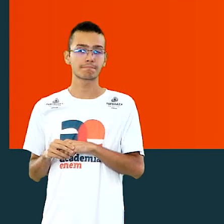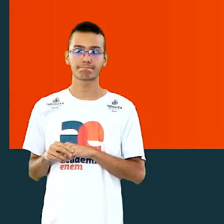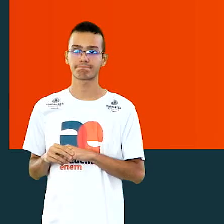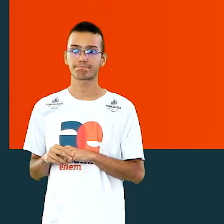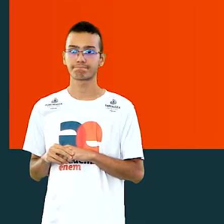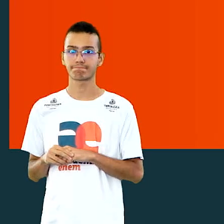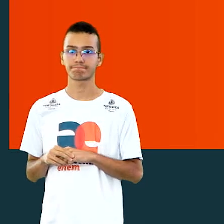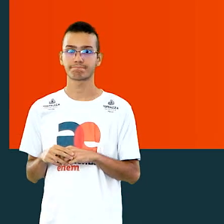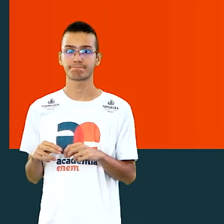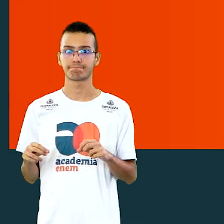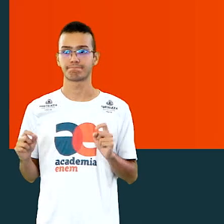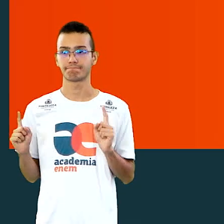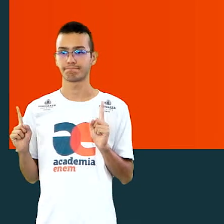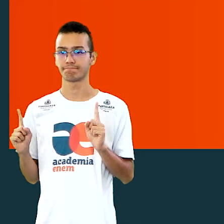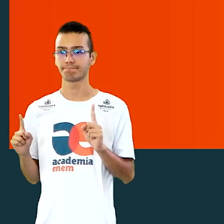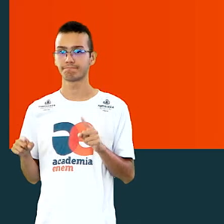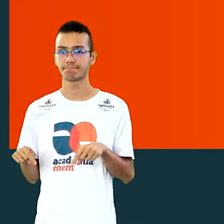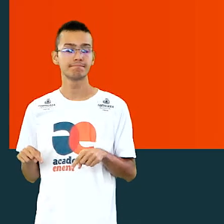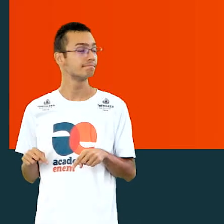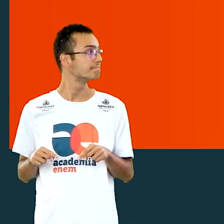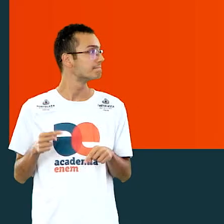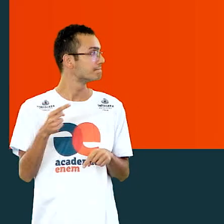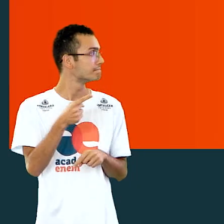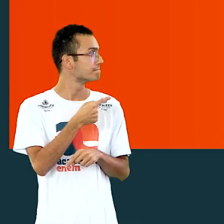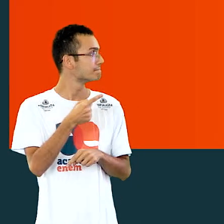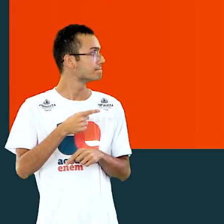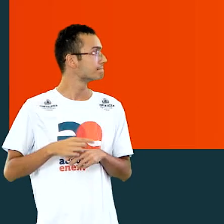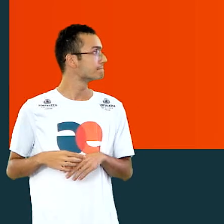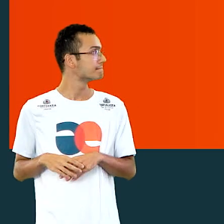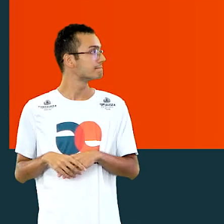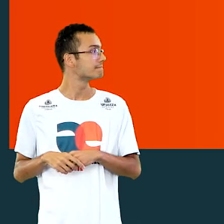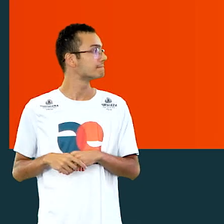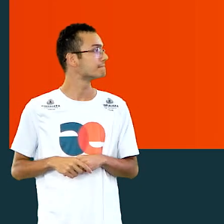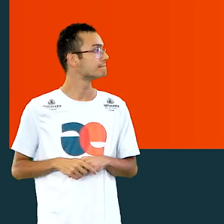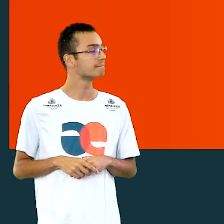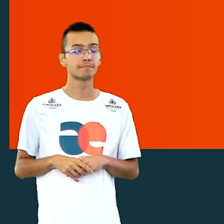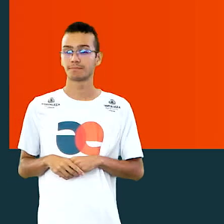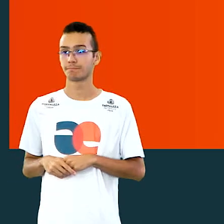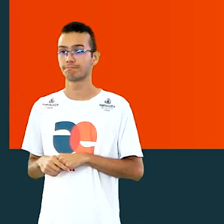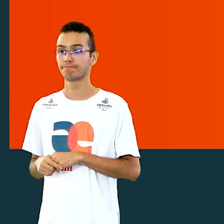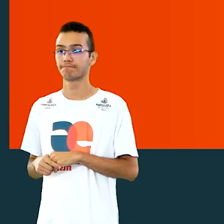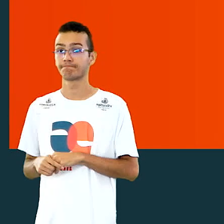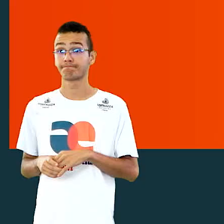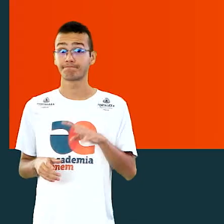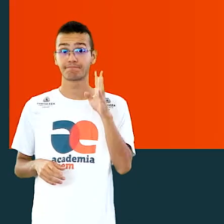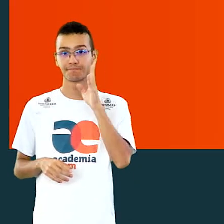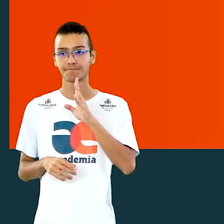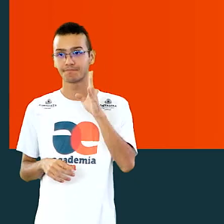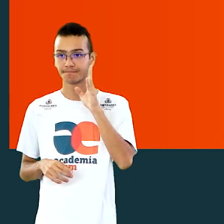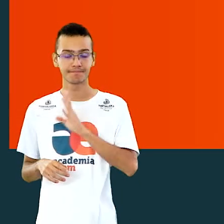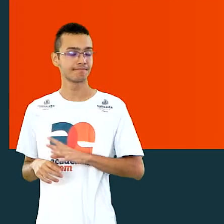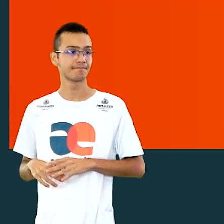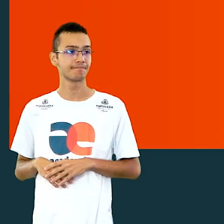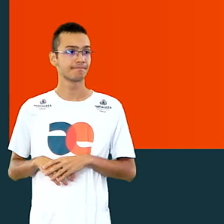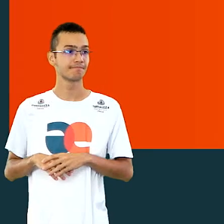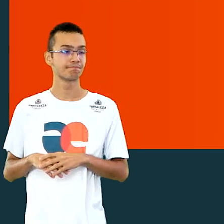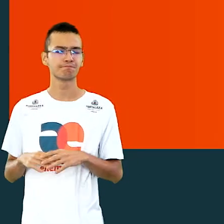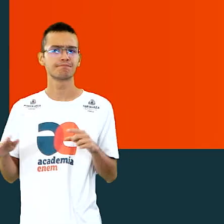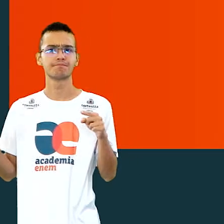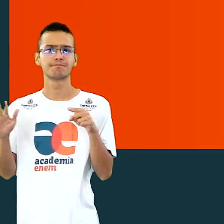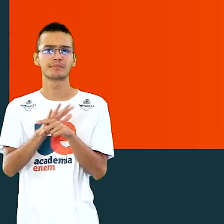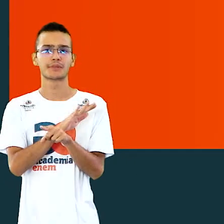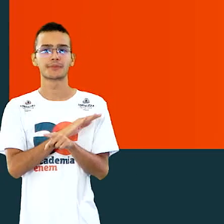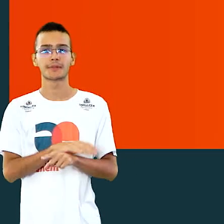Isso, está aqui ela, ó. Que legal, professor. Deixa eu te fazer uma